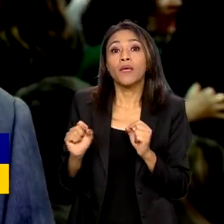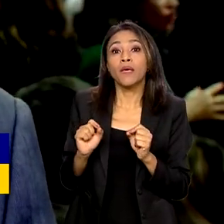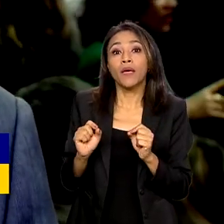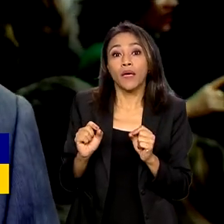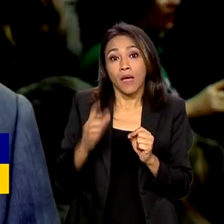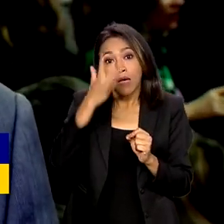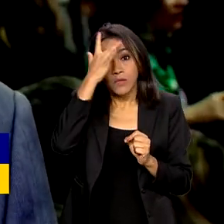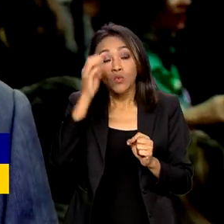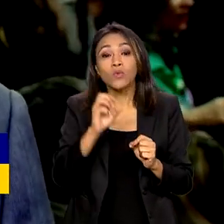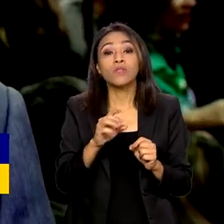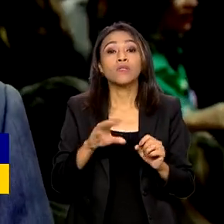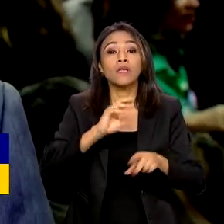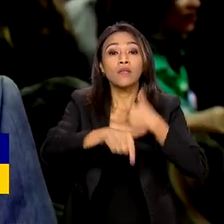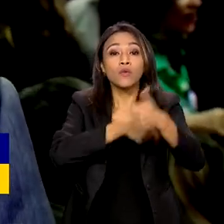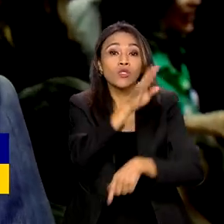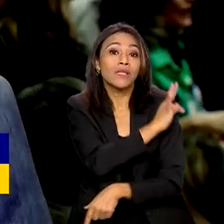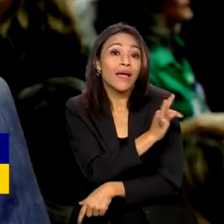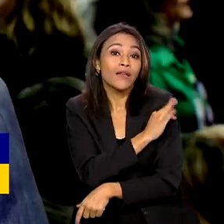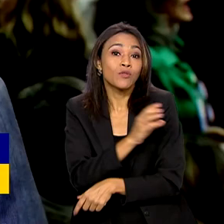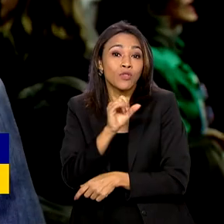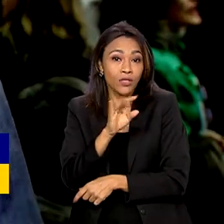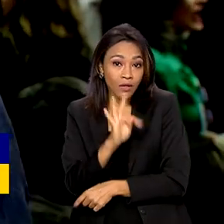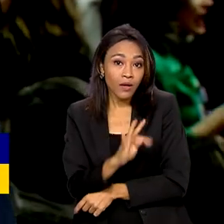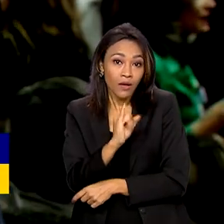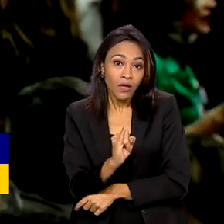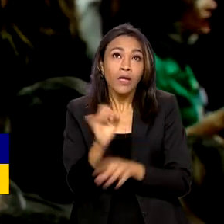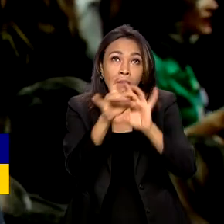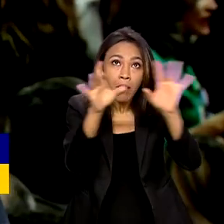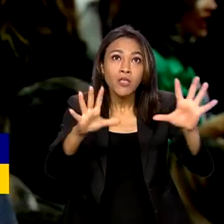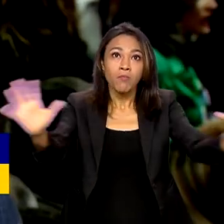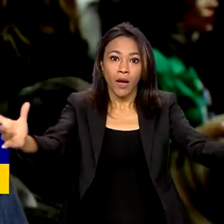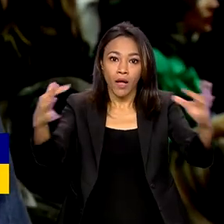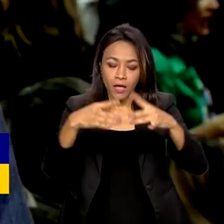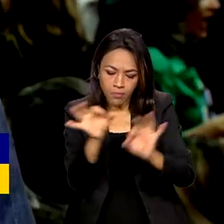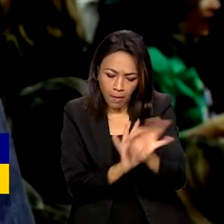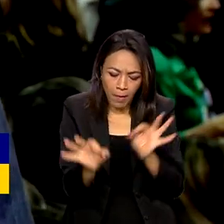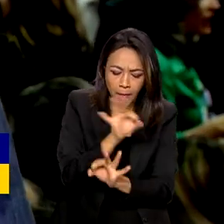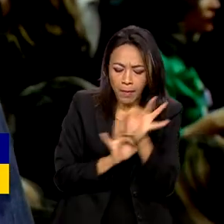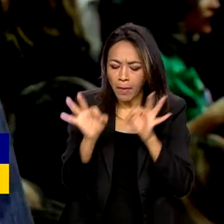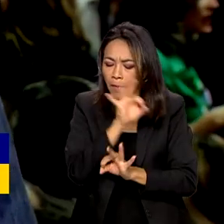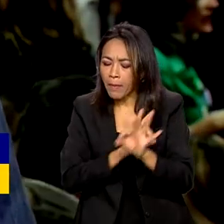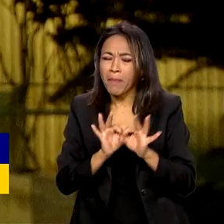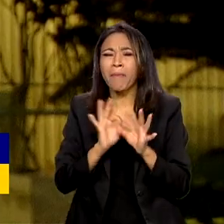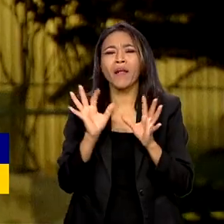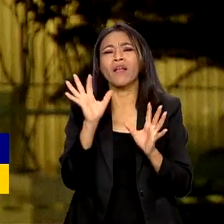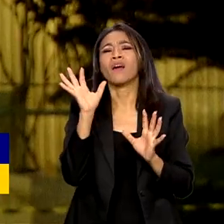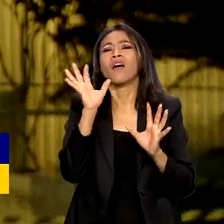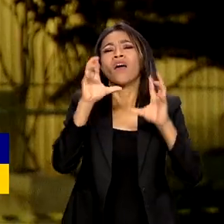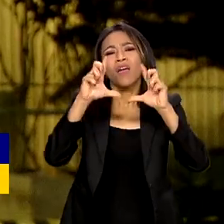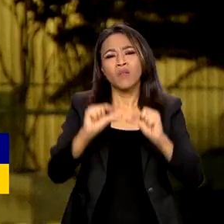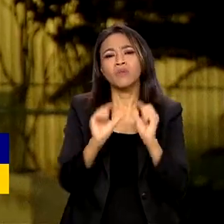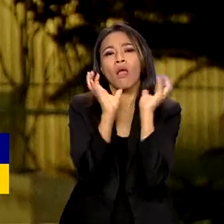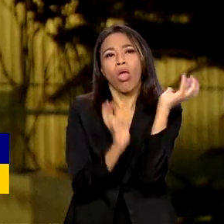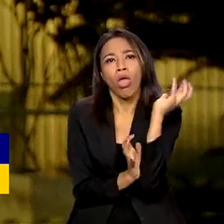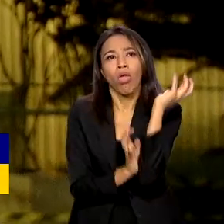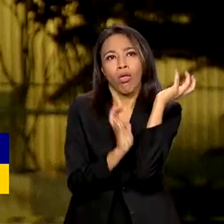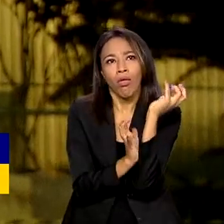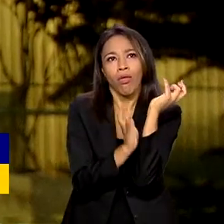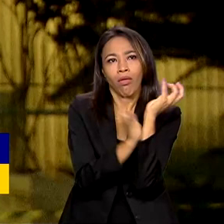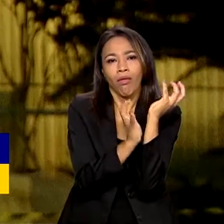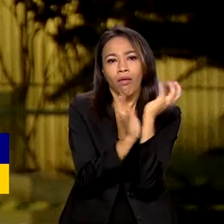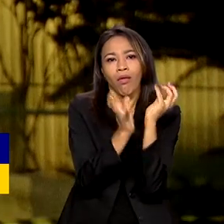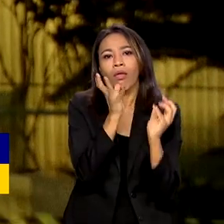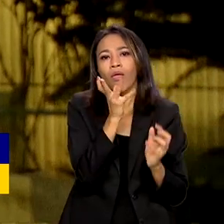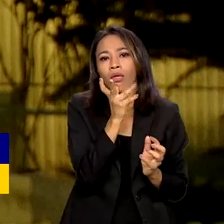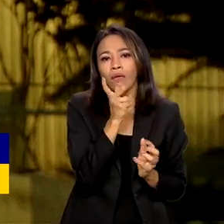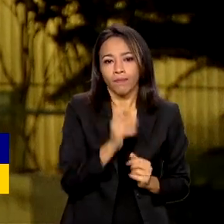trabalhos maiores e mais intensos na assistência e perder menos tempo com a burocracia. O uso do aplicativo para além